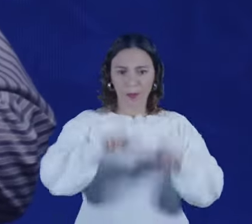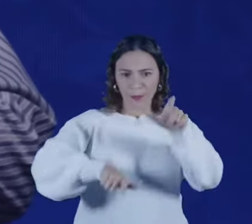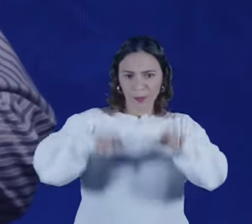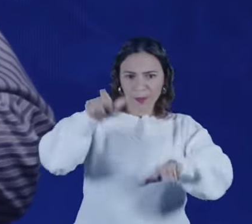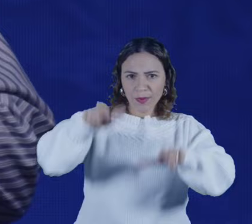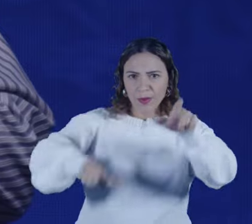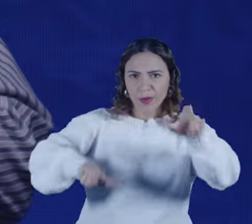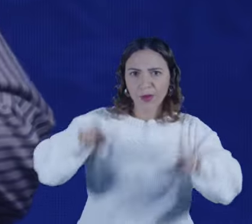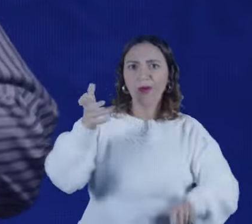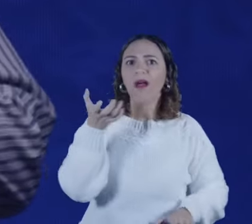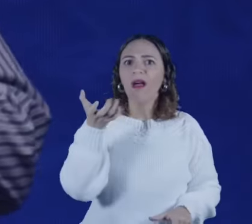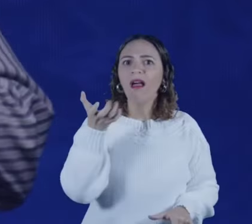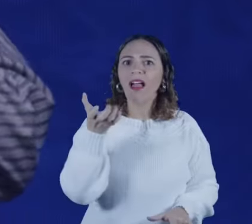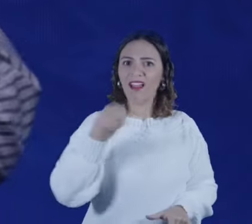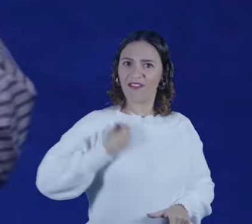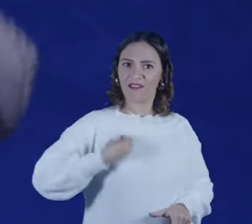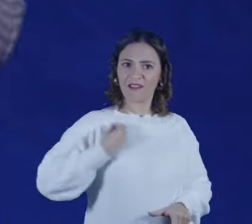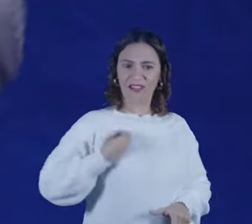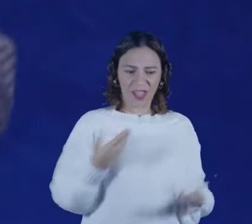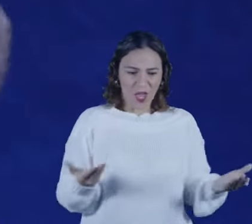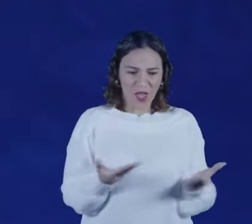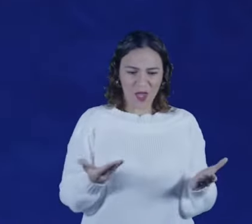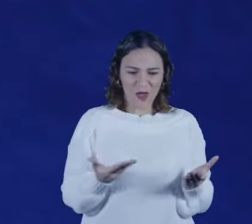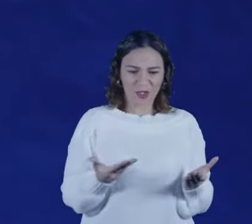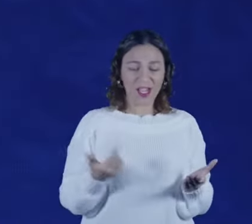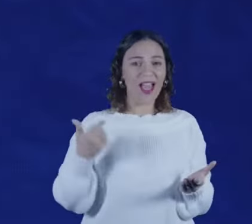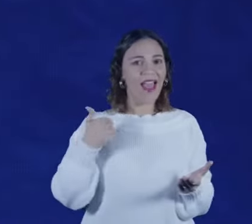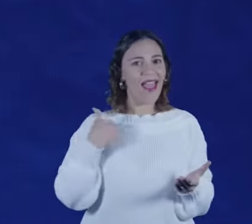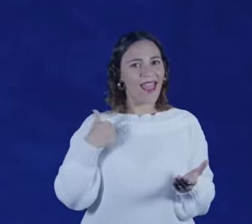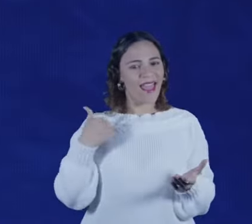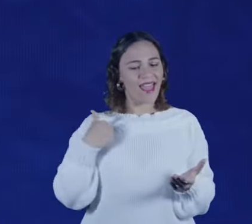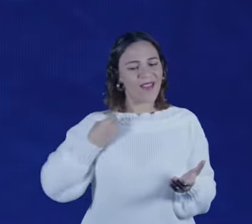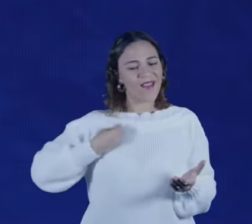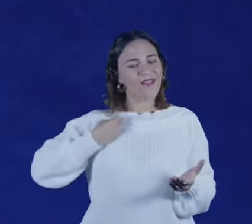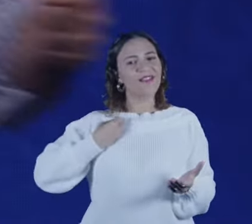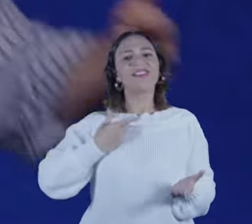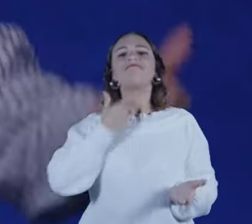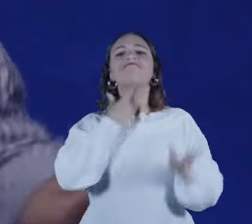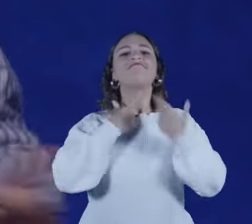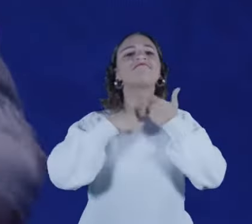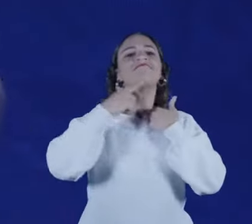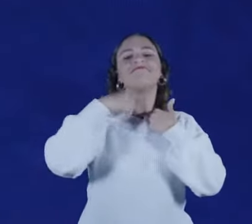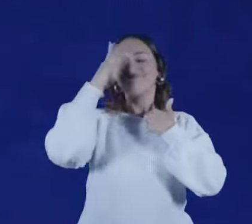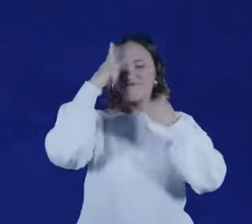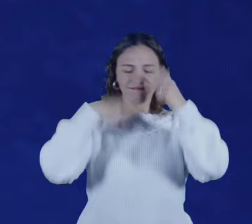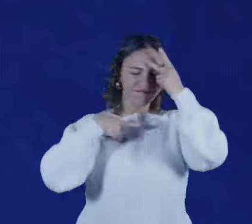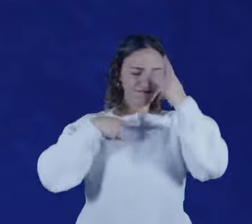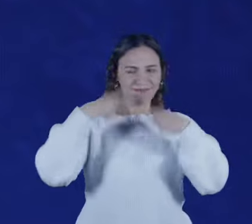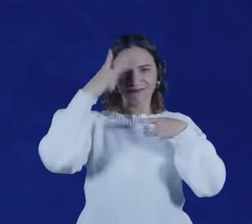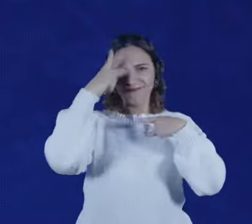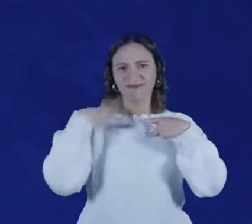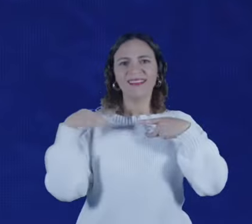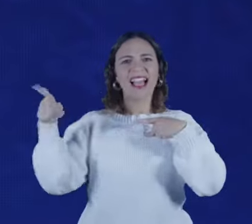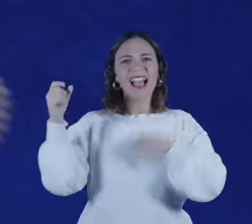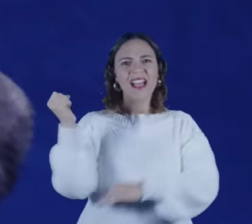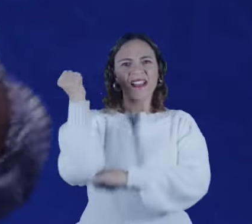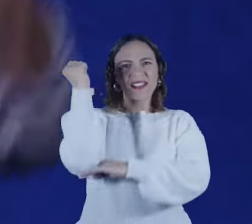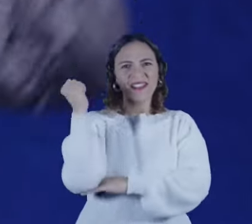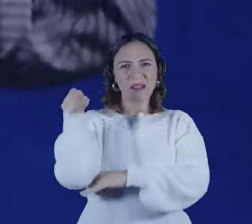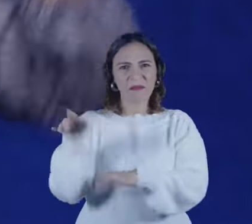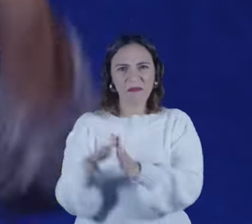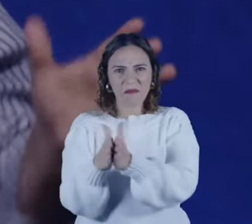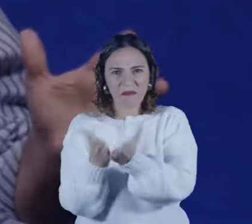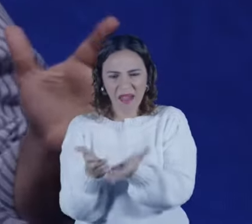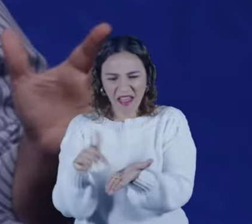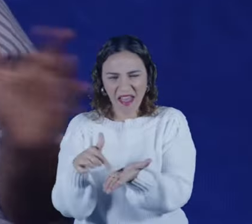verdade, a vida deles seja construída em cima de um fundamento que não é mais a palavra de